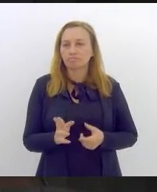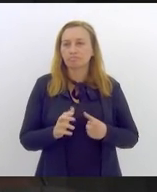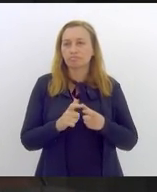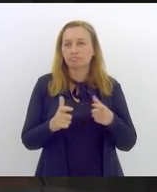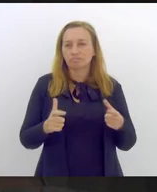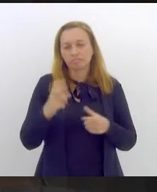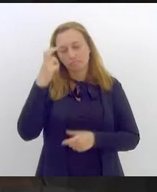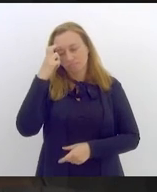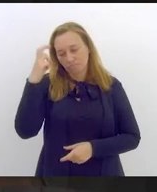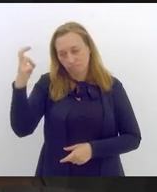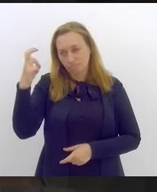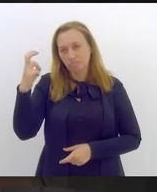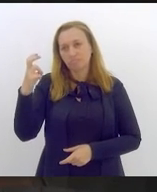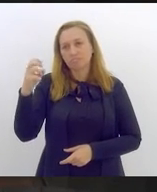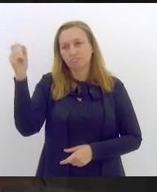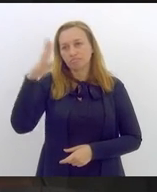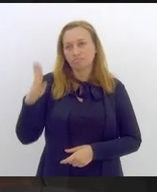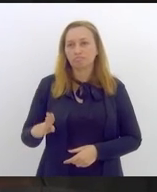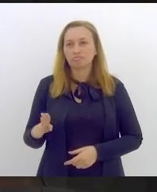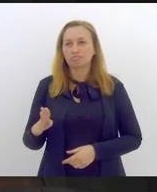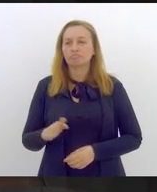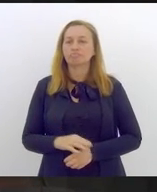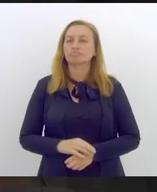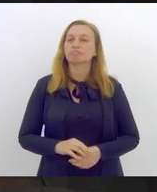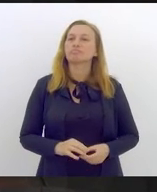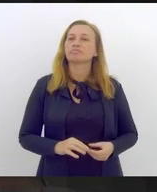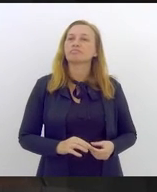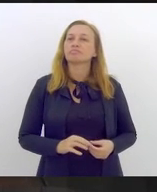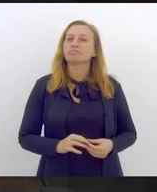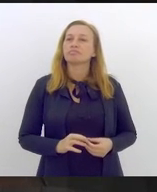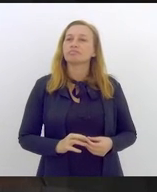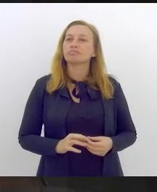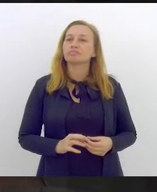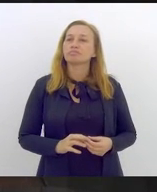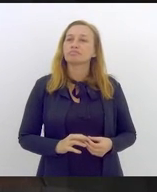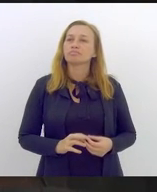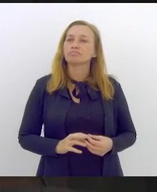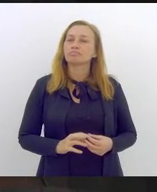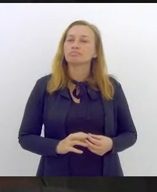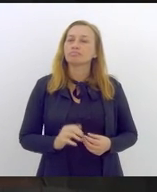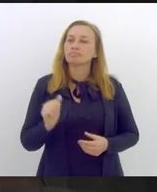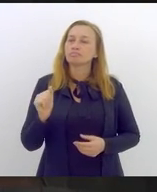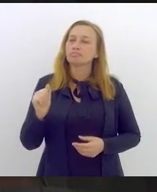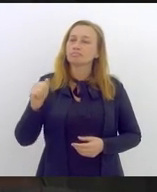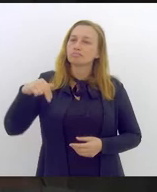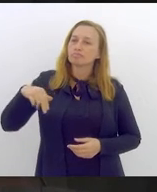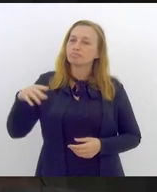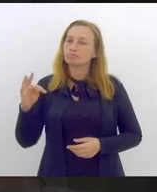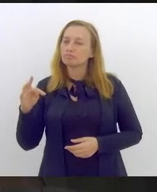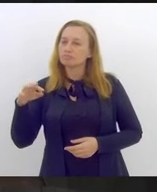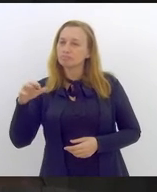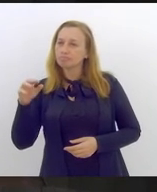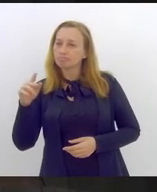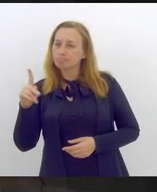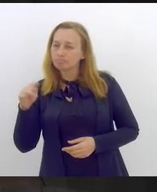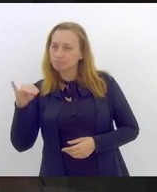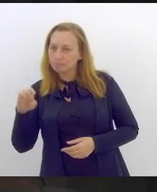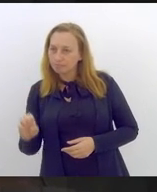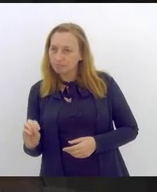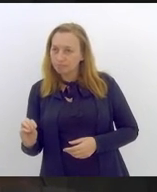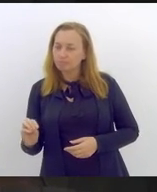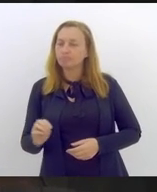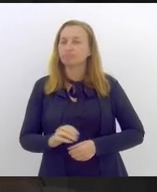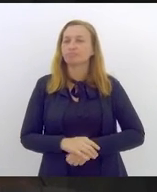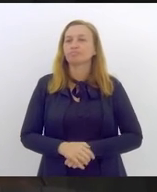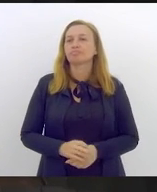intelectualidade intelectualidade brasileira de todos os tempos seja como antropólogo seja como etnólogo seja